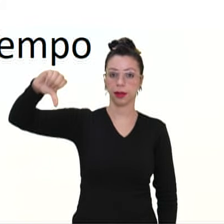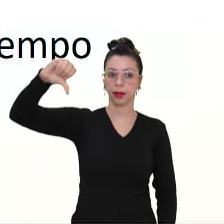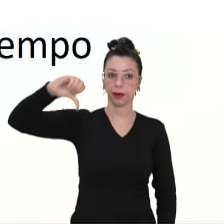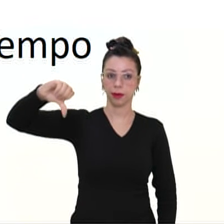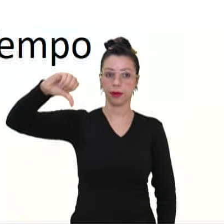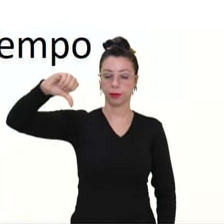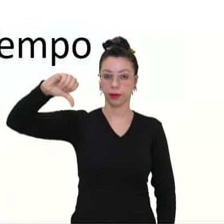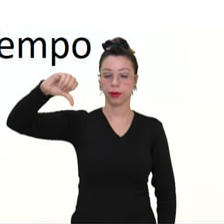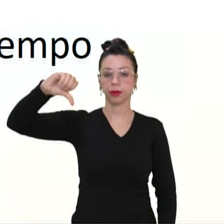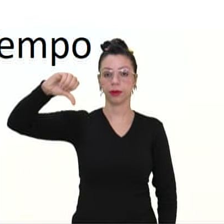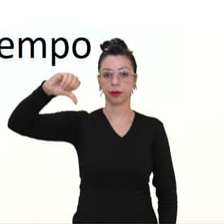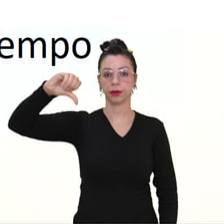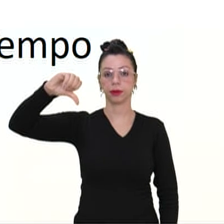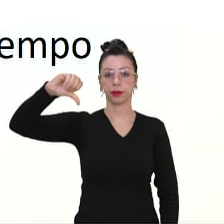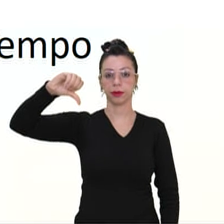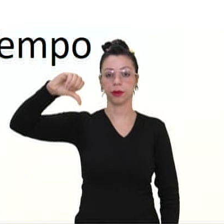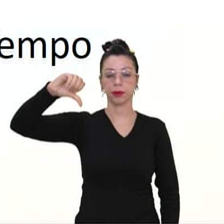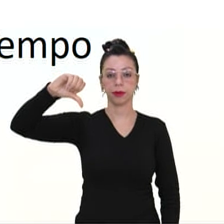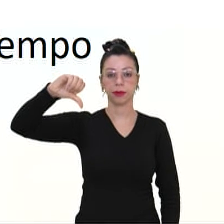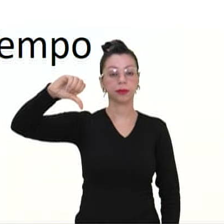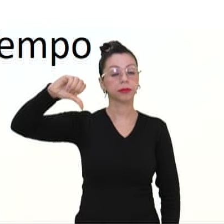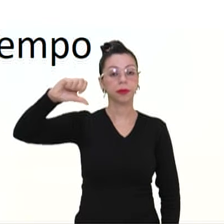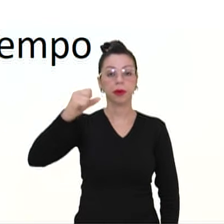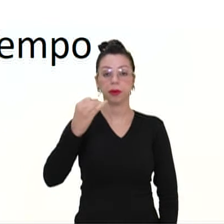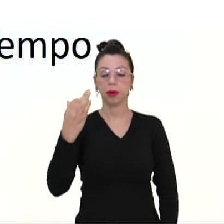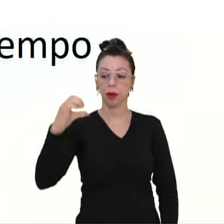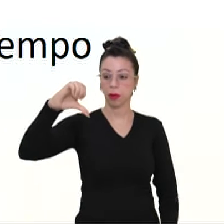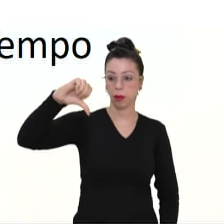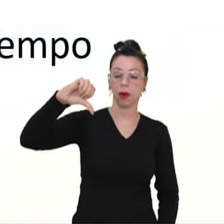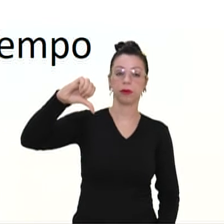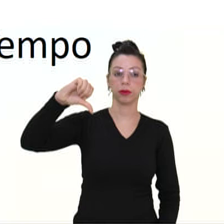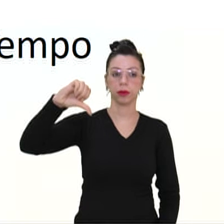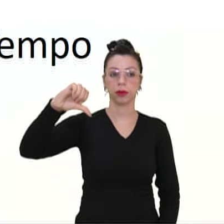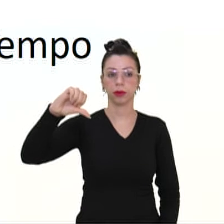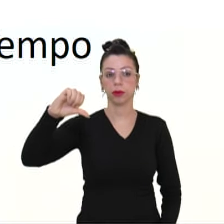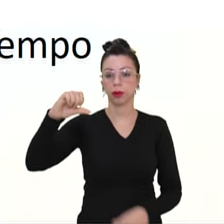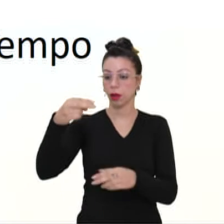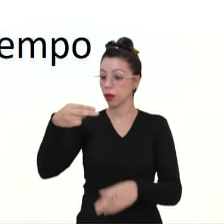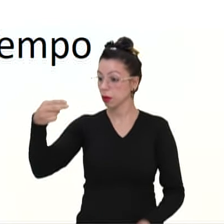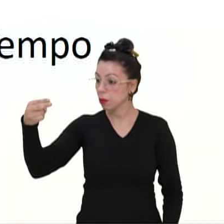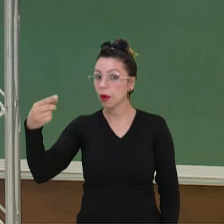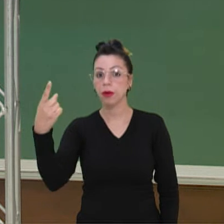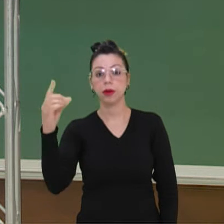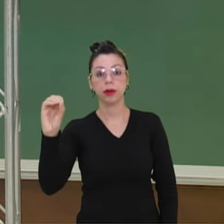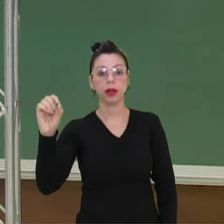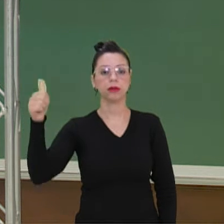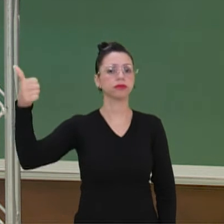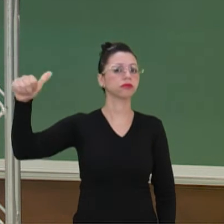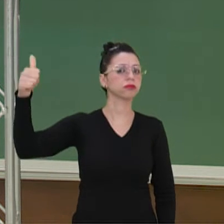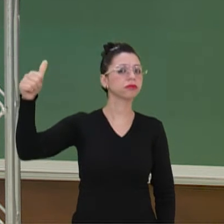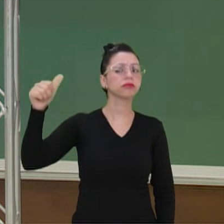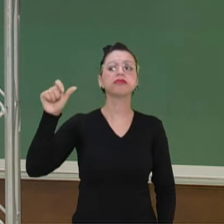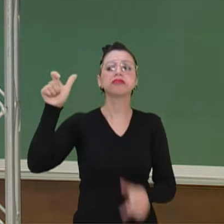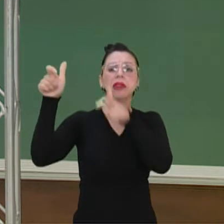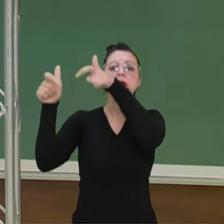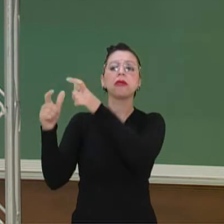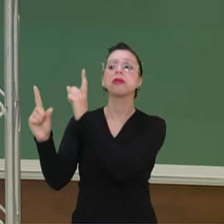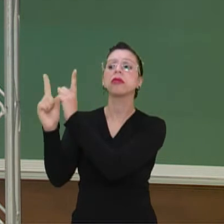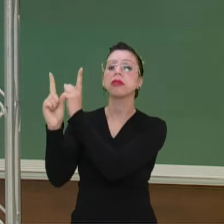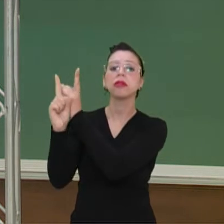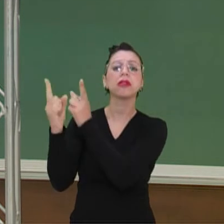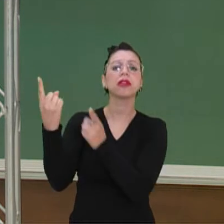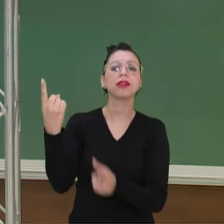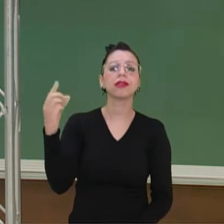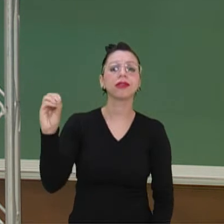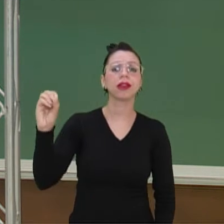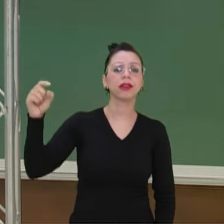elevado a 9, tá? Porque é a quantidade de zeros, que é igual a 10 elevado a 11. Por quê? Da onde que veio esse 10 elevado a 11? Tá,